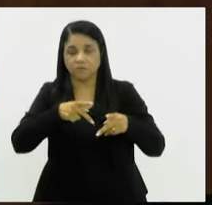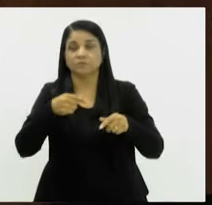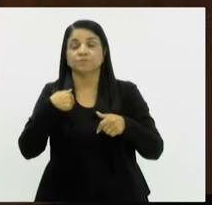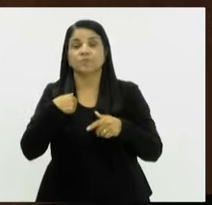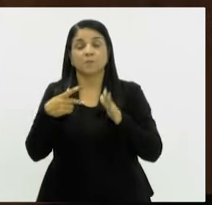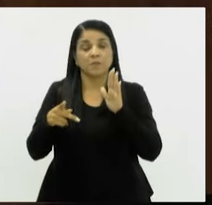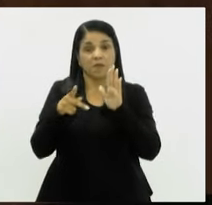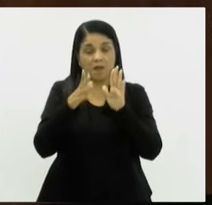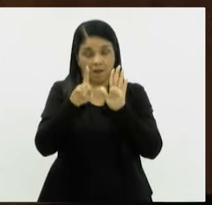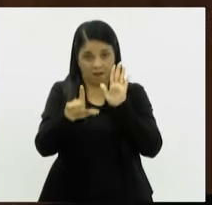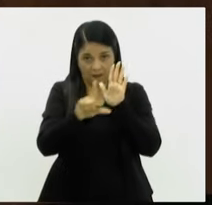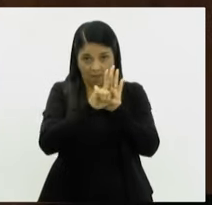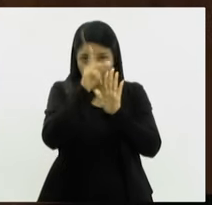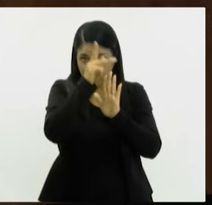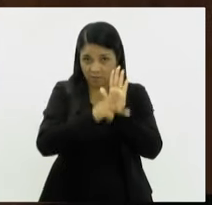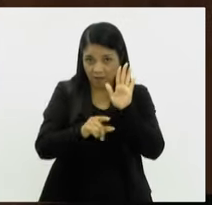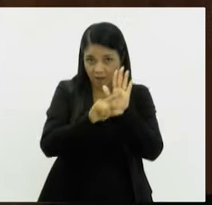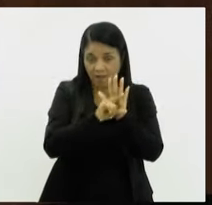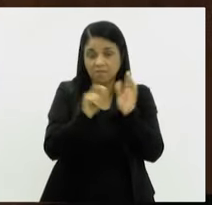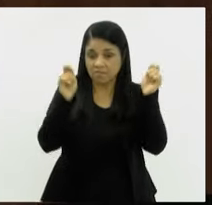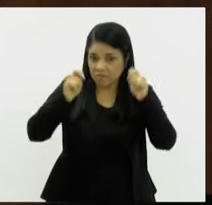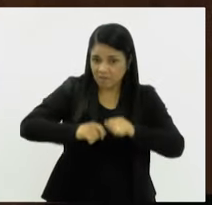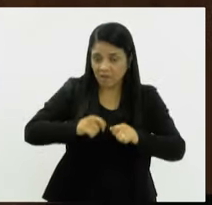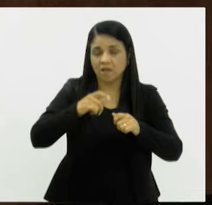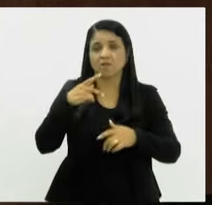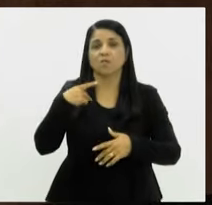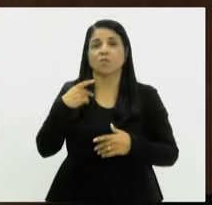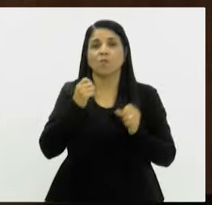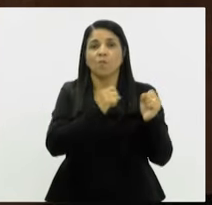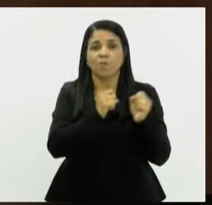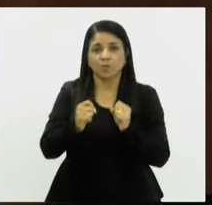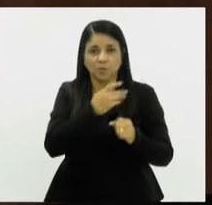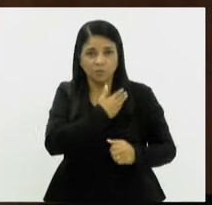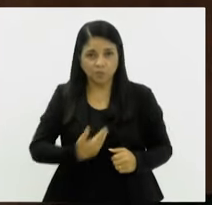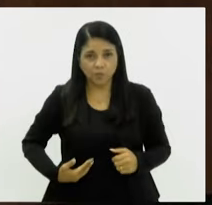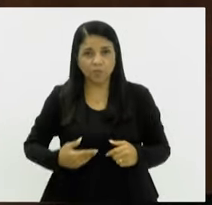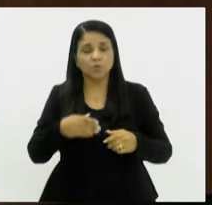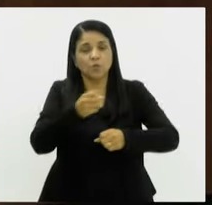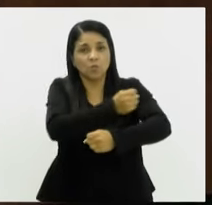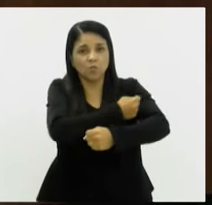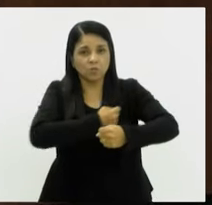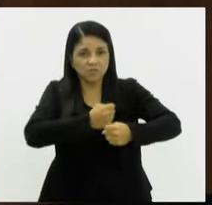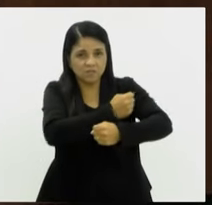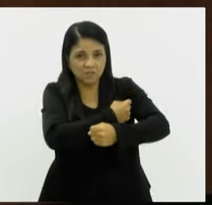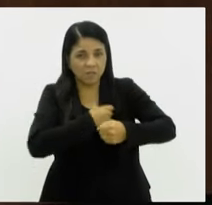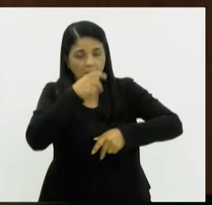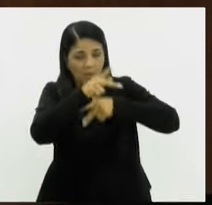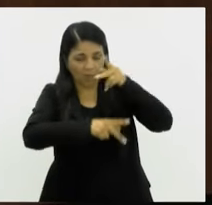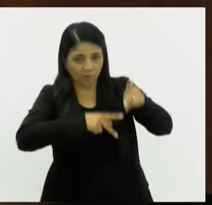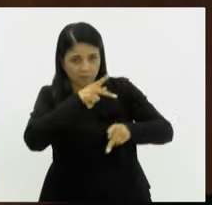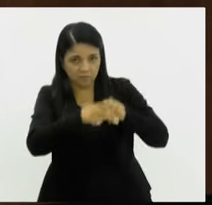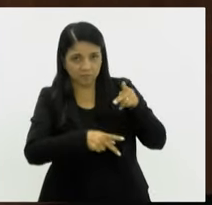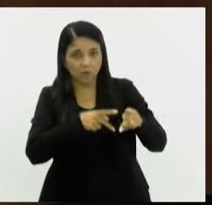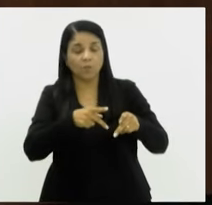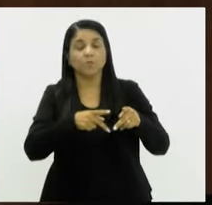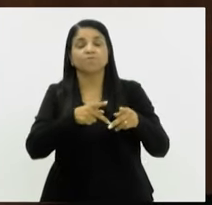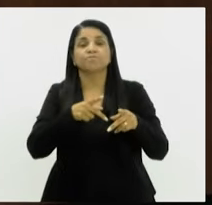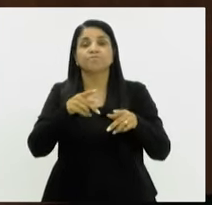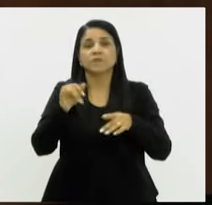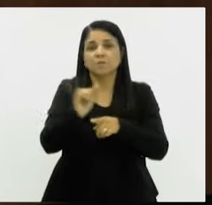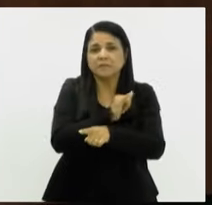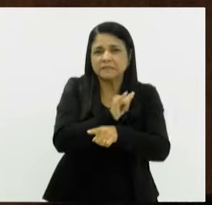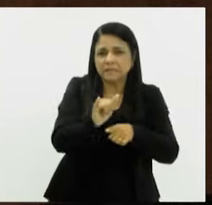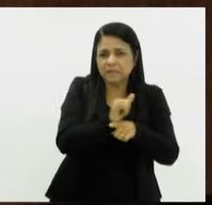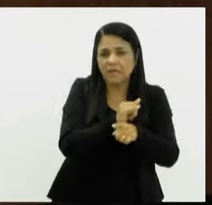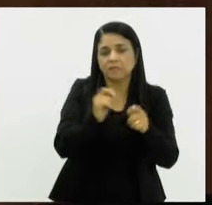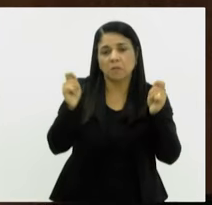lei, para mostrar que é possível o poder público ter nas cozinhas comunitárias, solidárias, populares, independente do nome que for, uma ferramenta, um